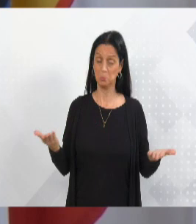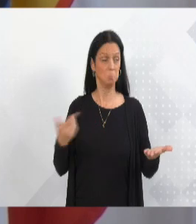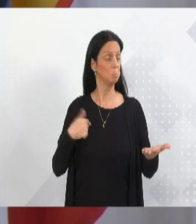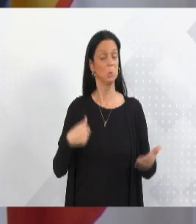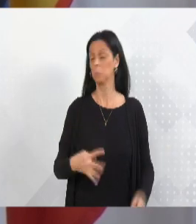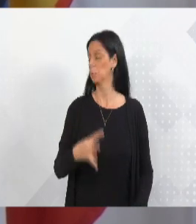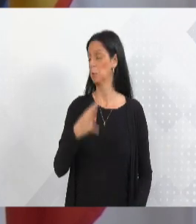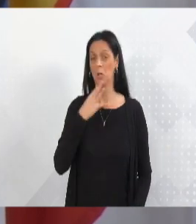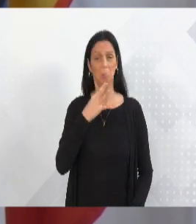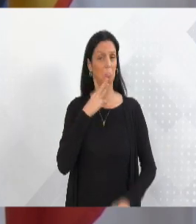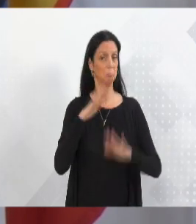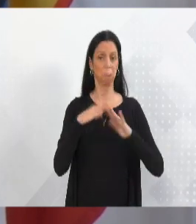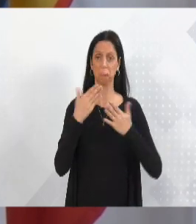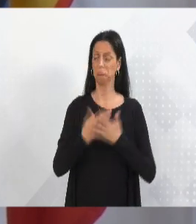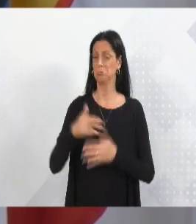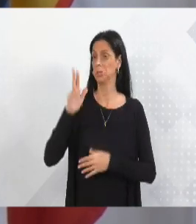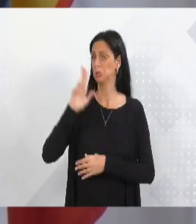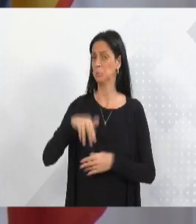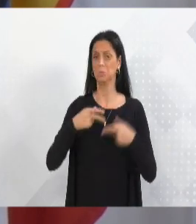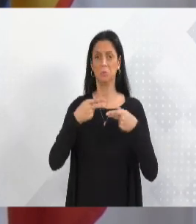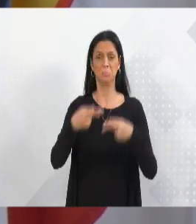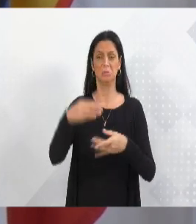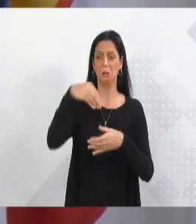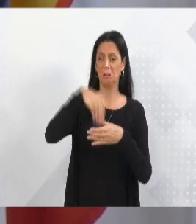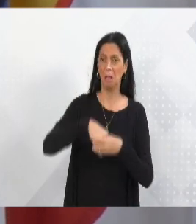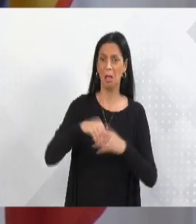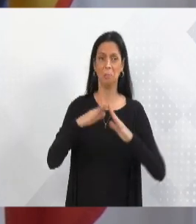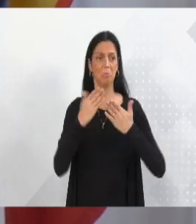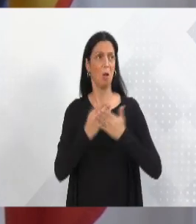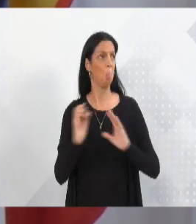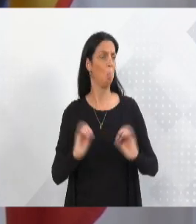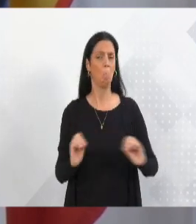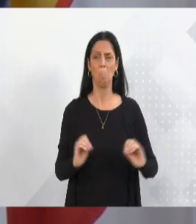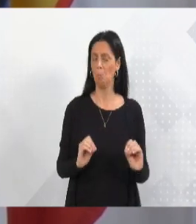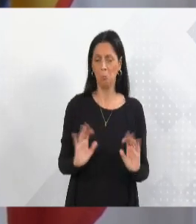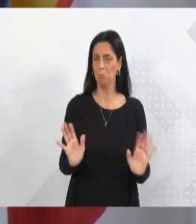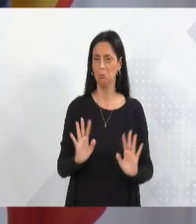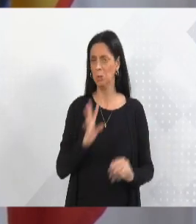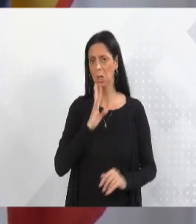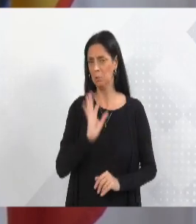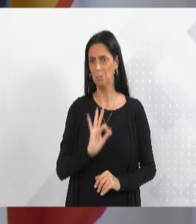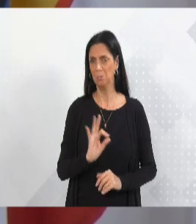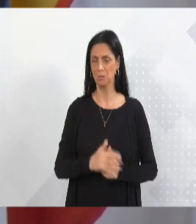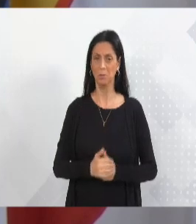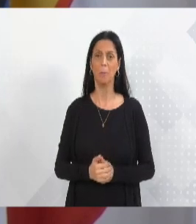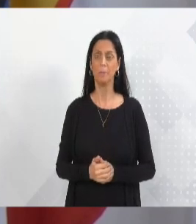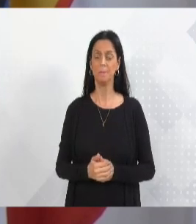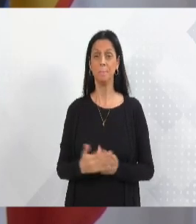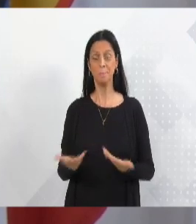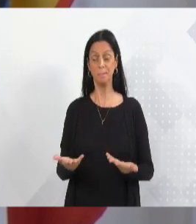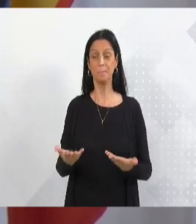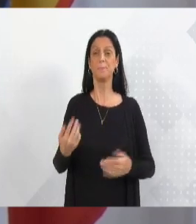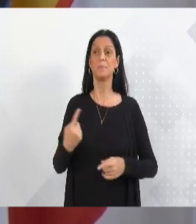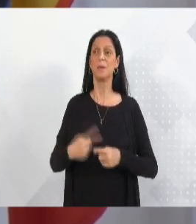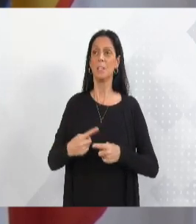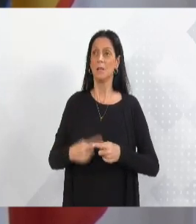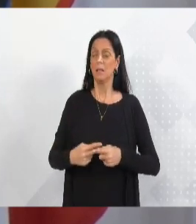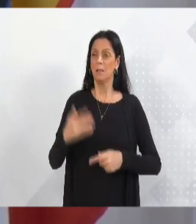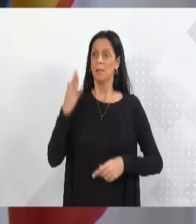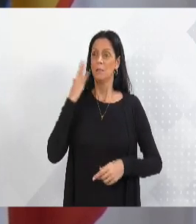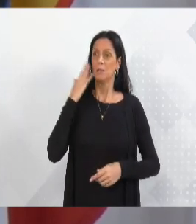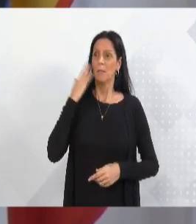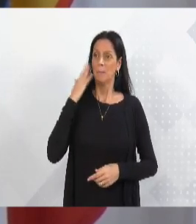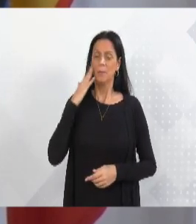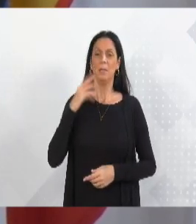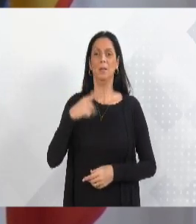conhecia a escola, nunca tinha ido até lá. E até por conta de saber da condição lá